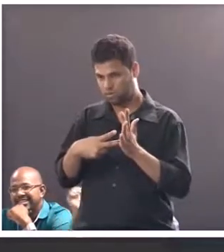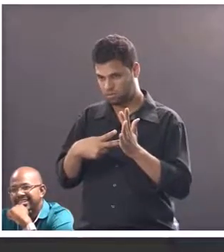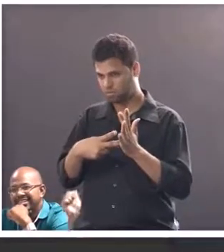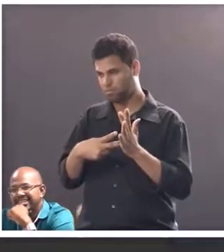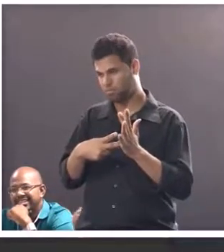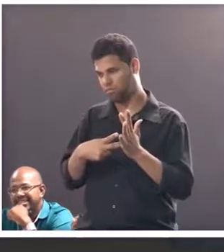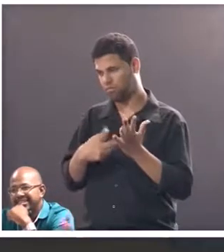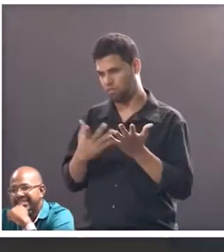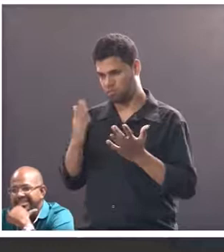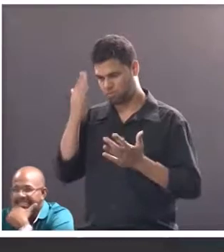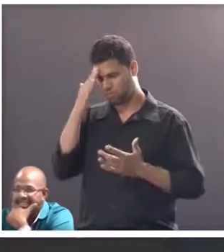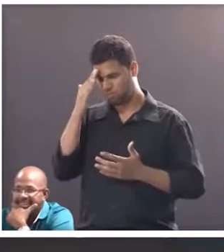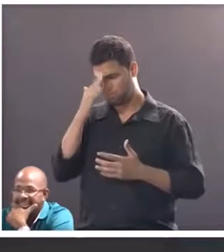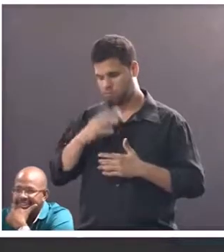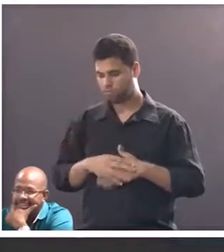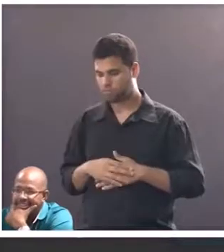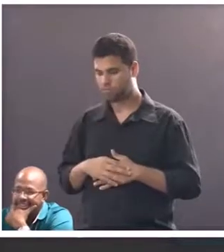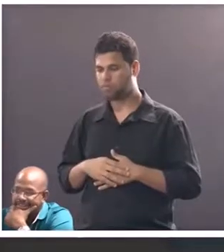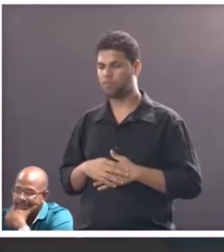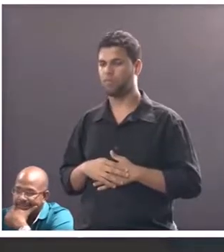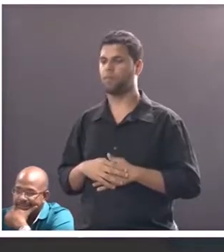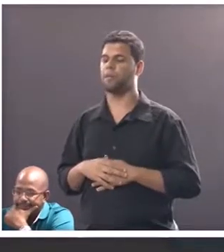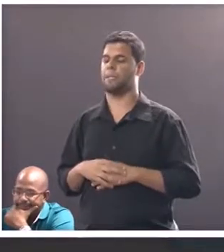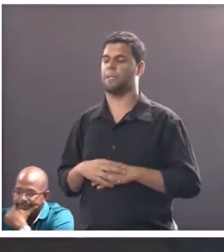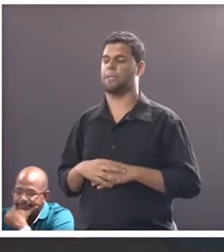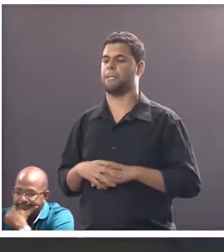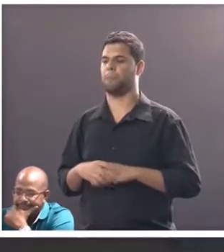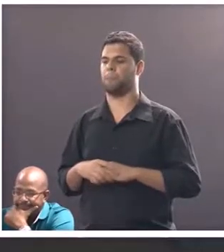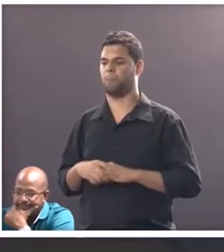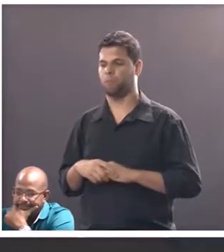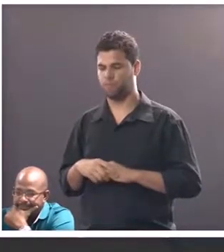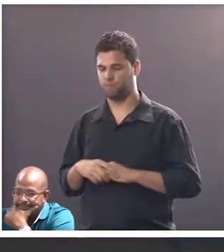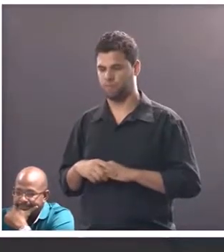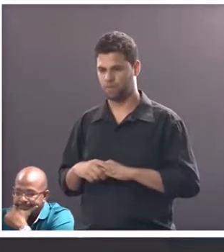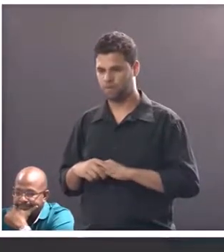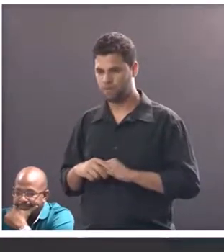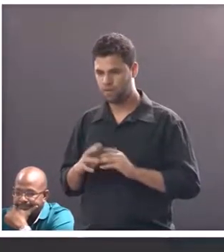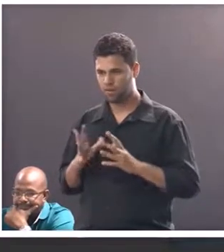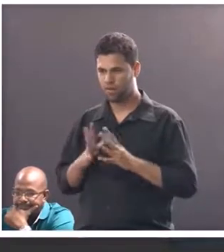e bater na outra. Não traz o significado.